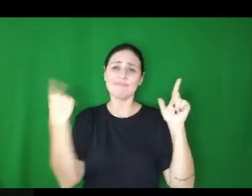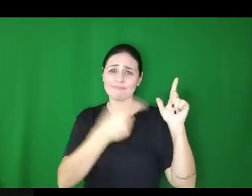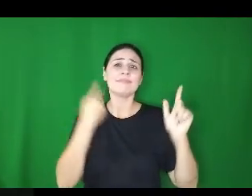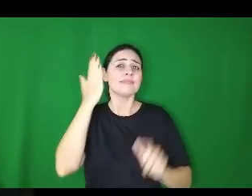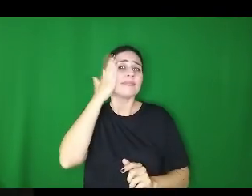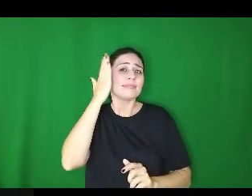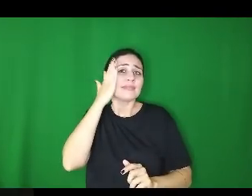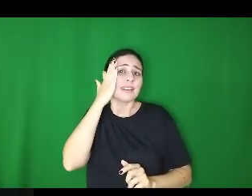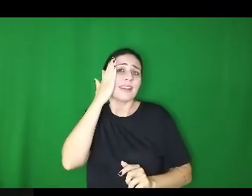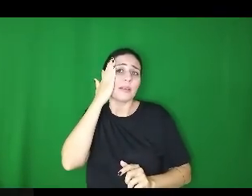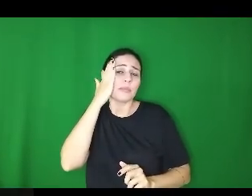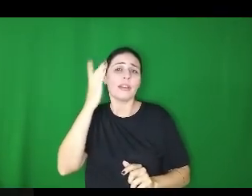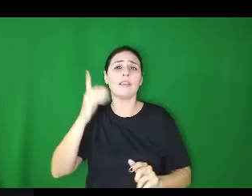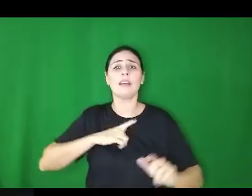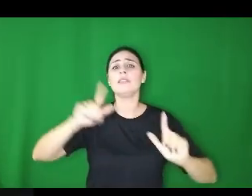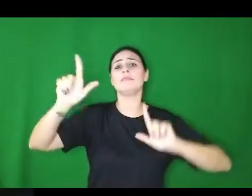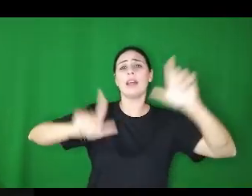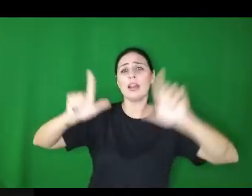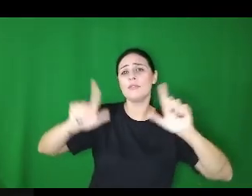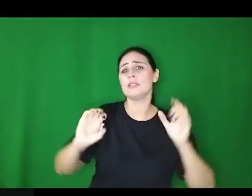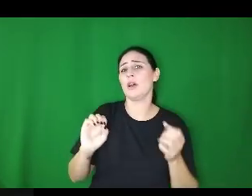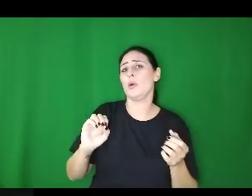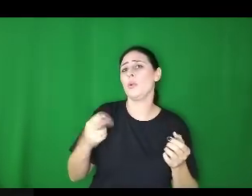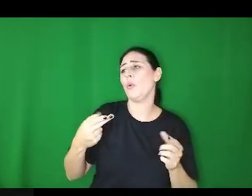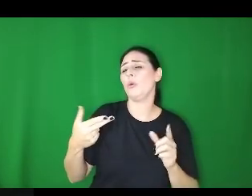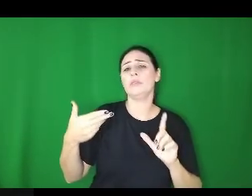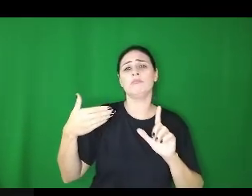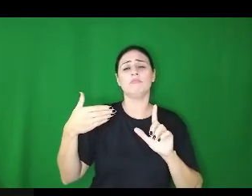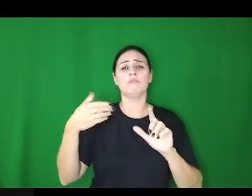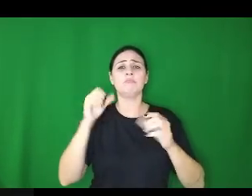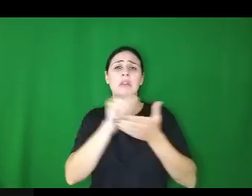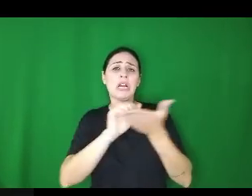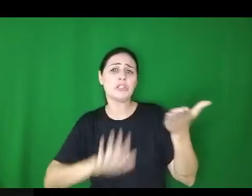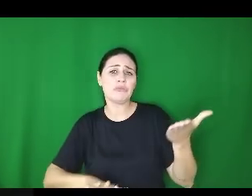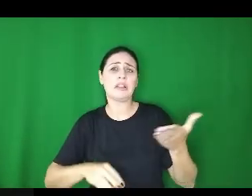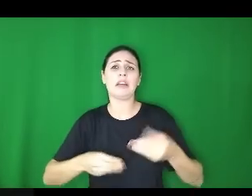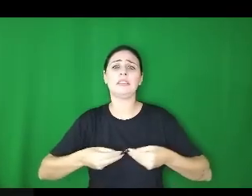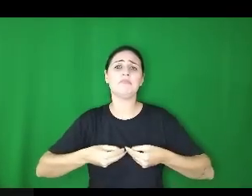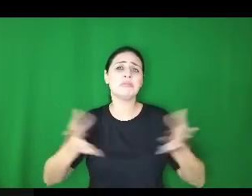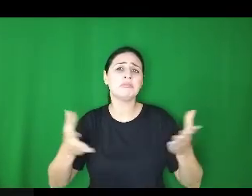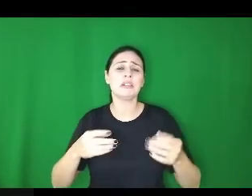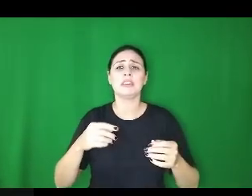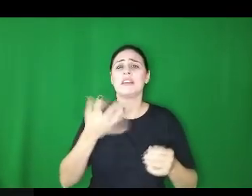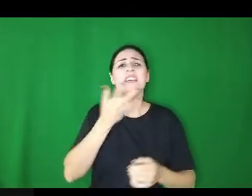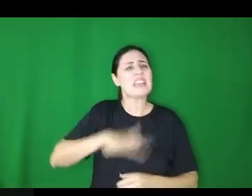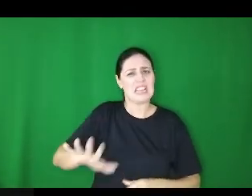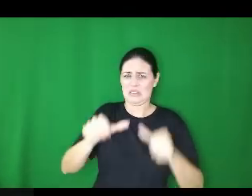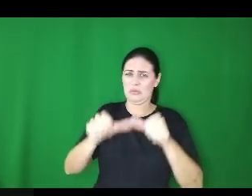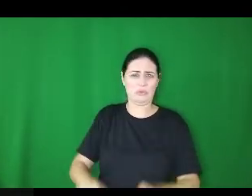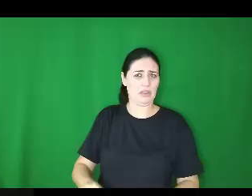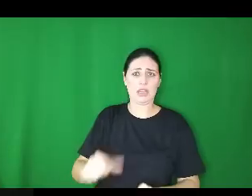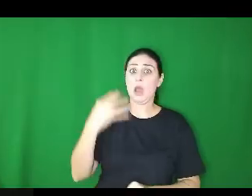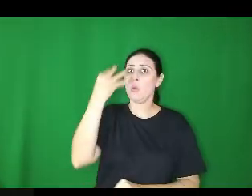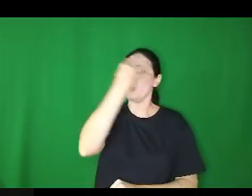detalhado demais, o que leva a uma certa confusão para quem não participou da elaboração.